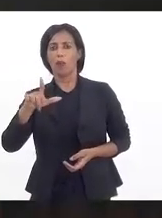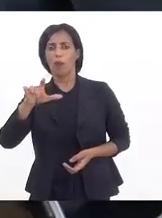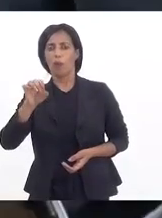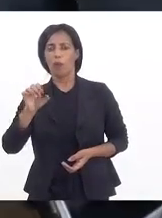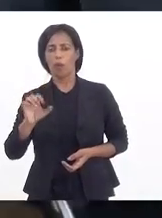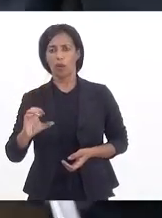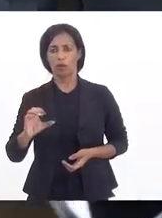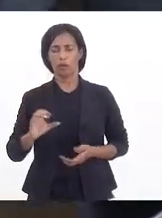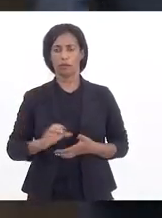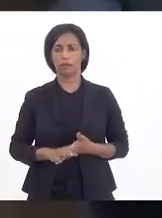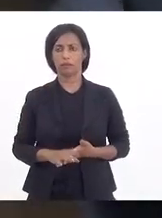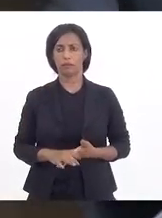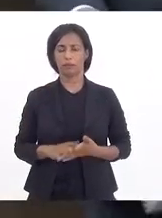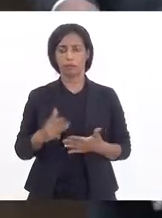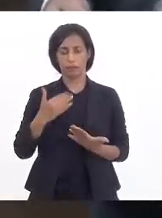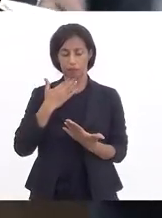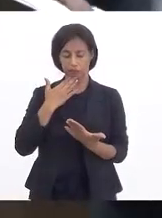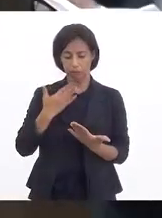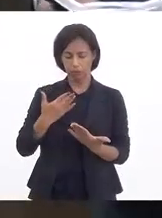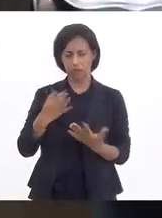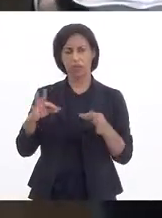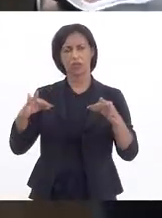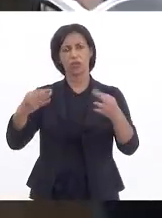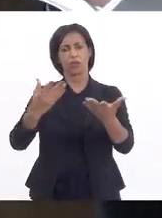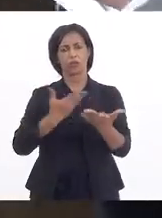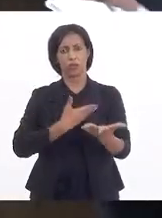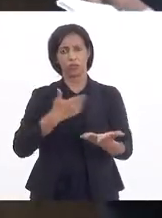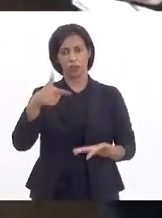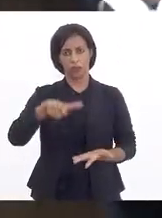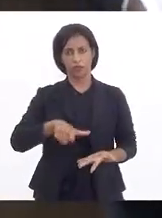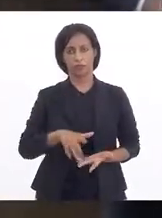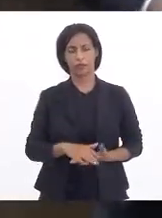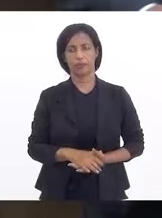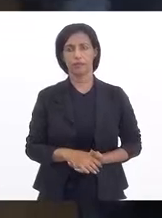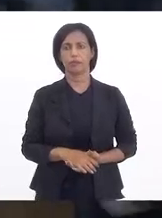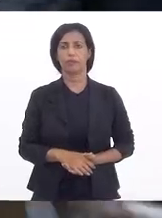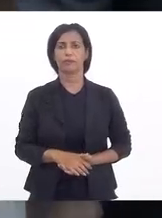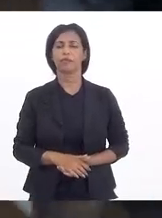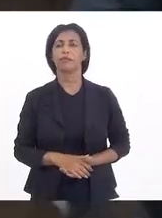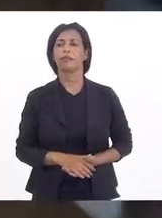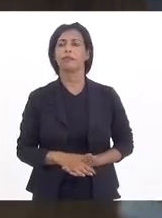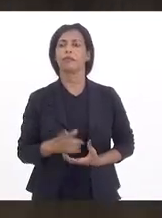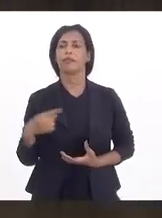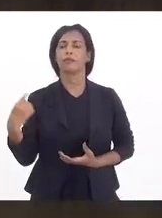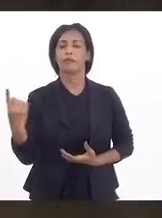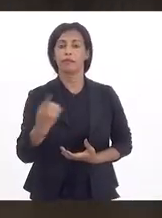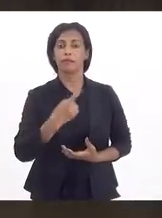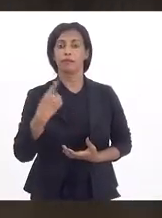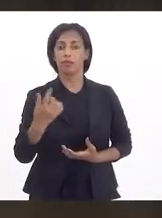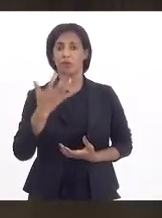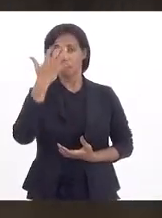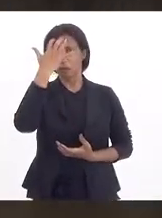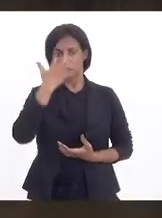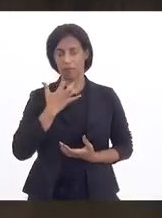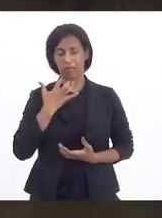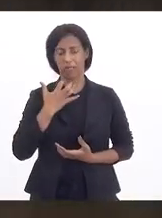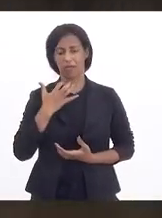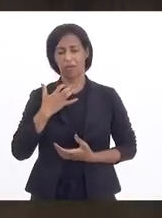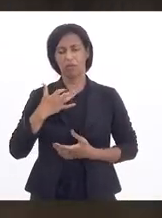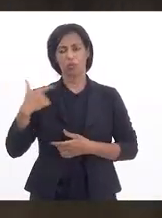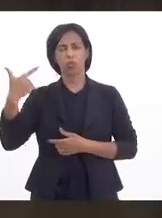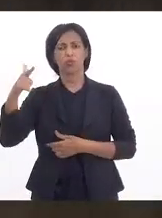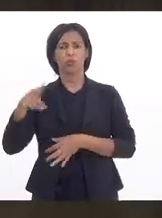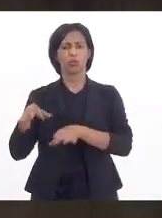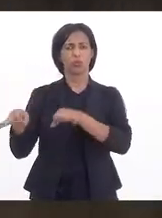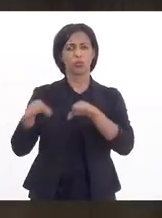eu queria pedir a todos os colegas mais uma vez que a gente fosse série nos próximos projetos